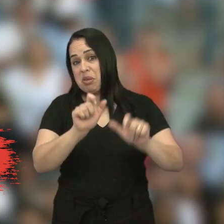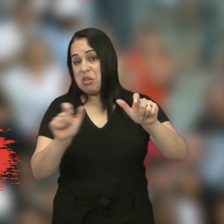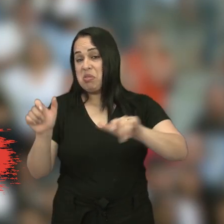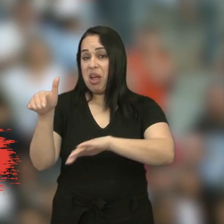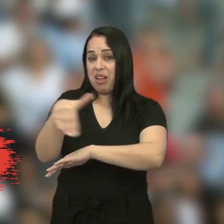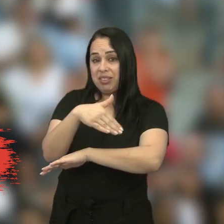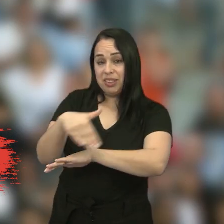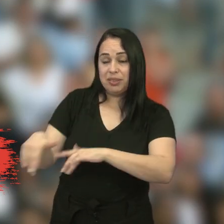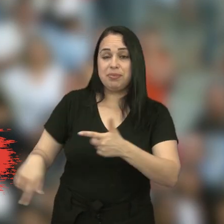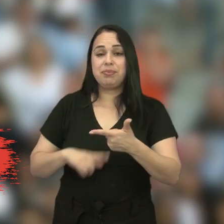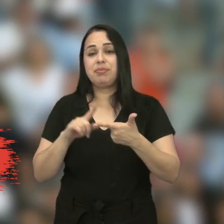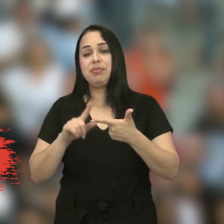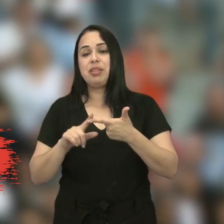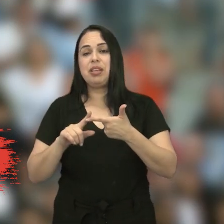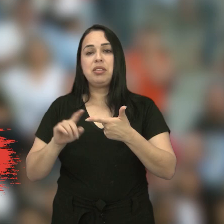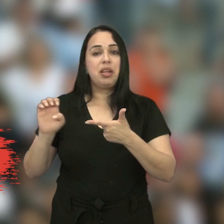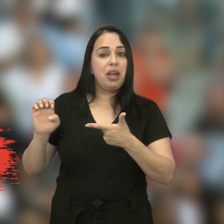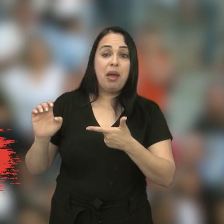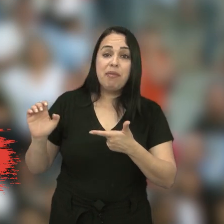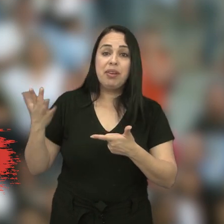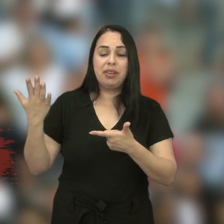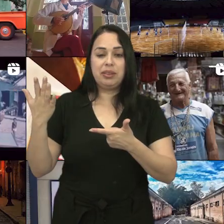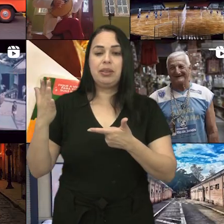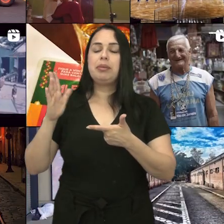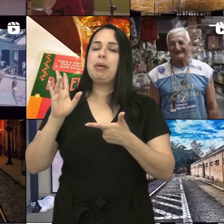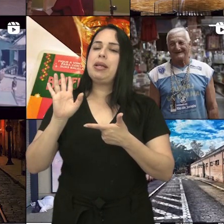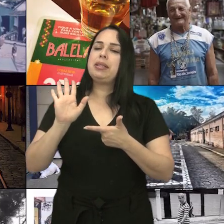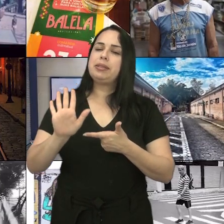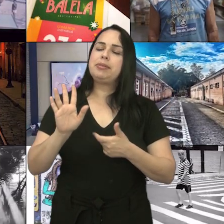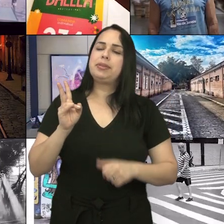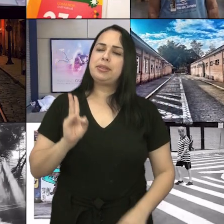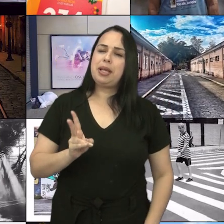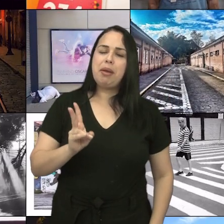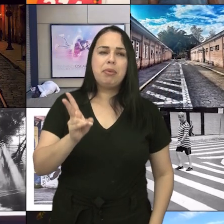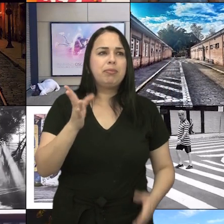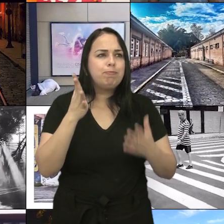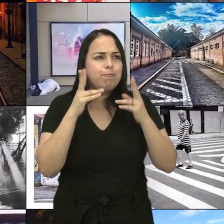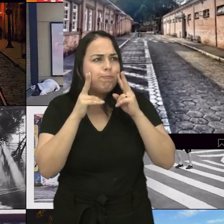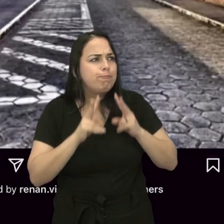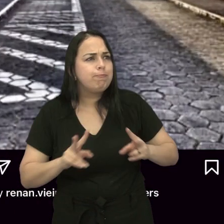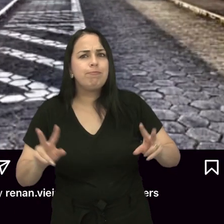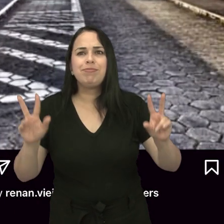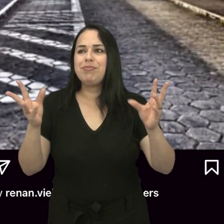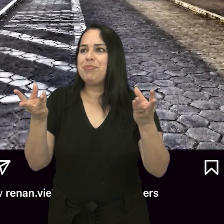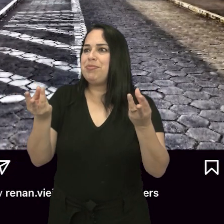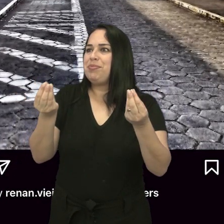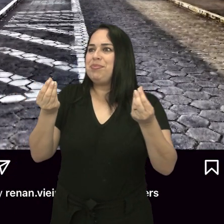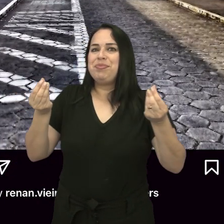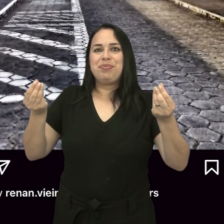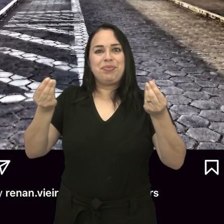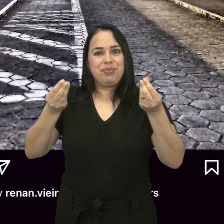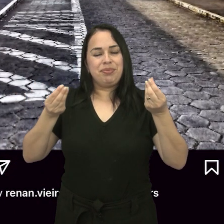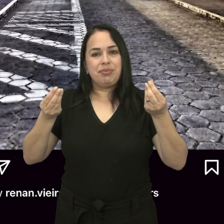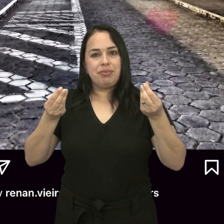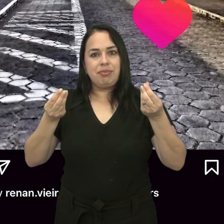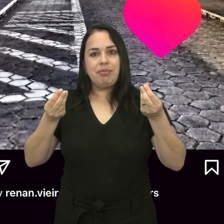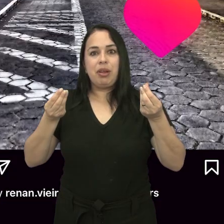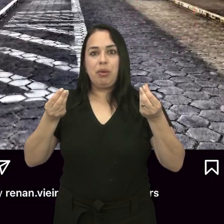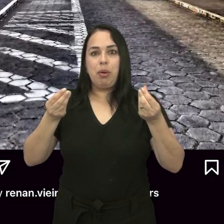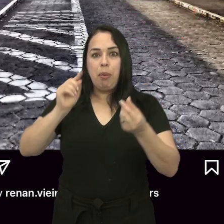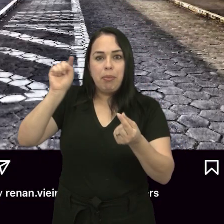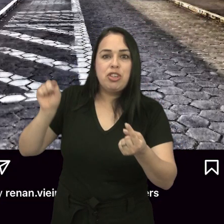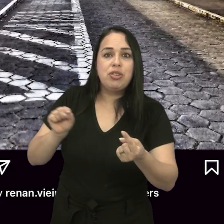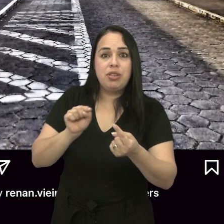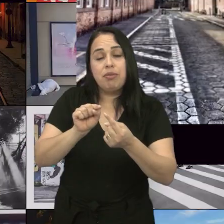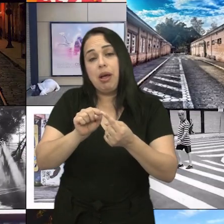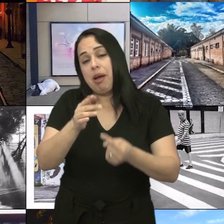pelas ruas, gente em celebrações, mas sempre com um olhar aguçado para o que é curioso. A intenção é fazer com